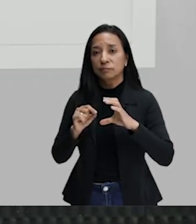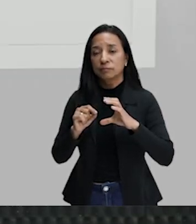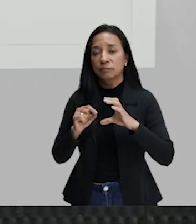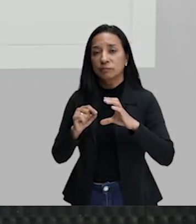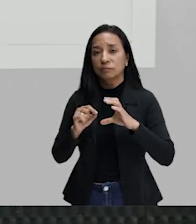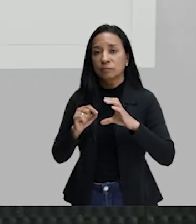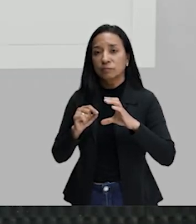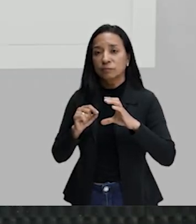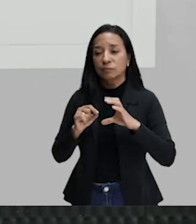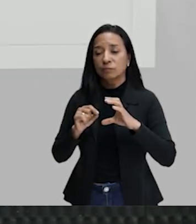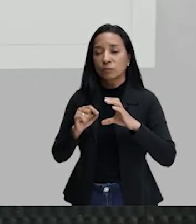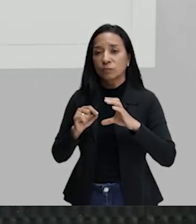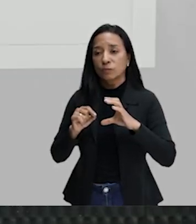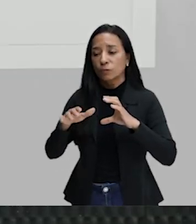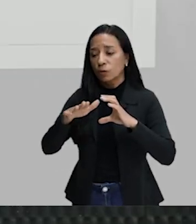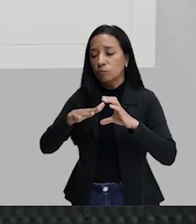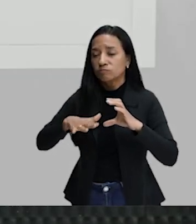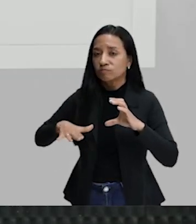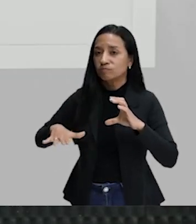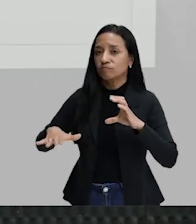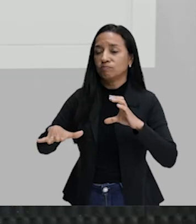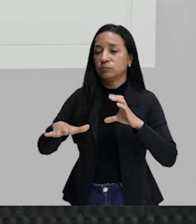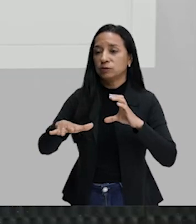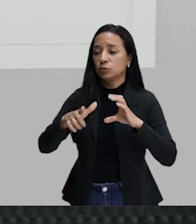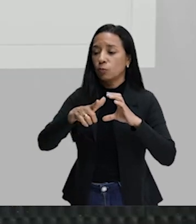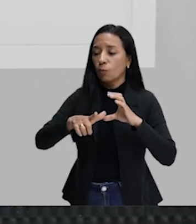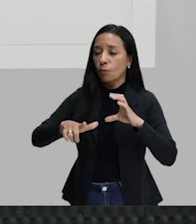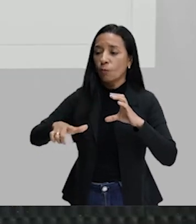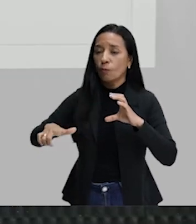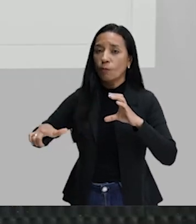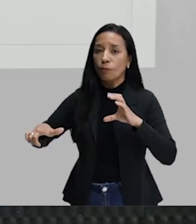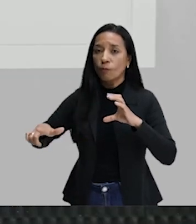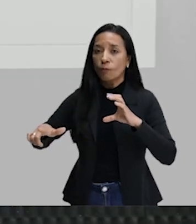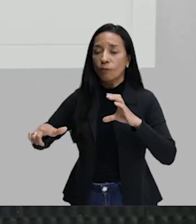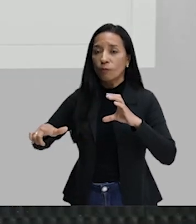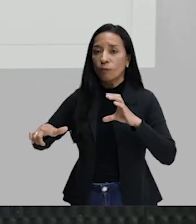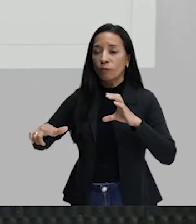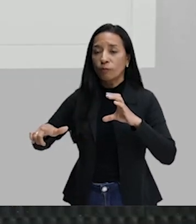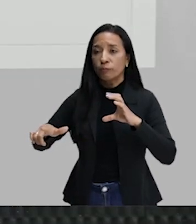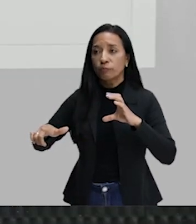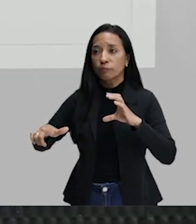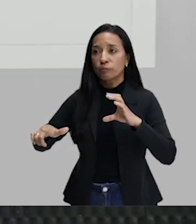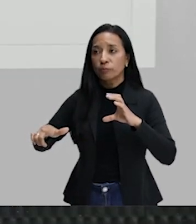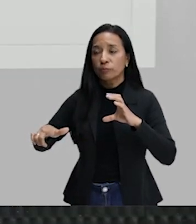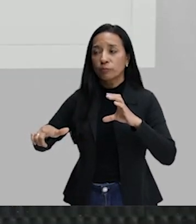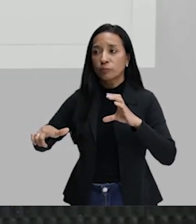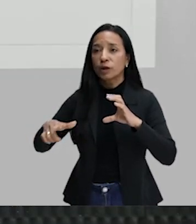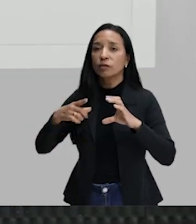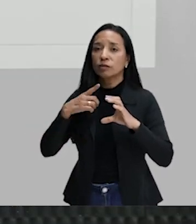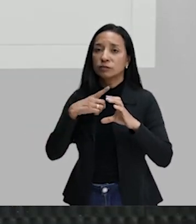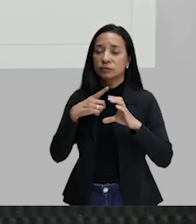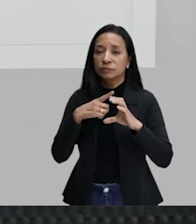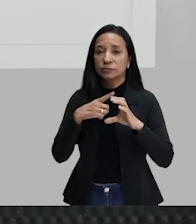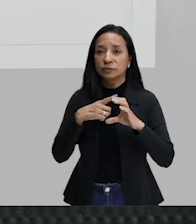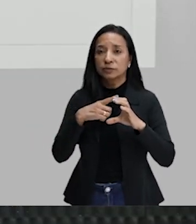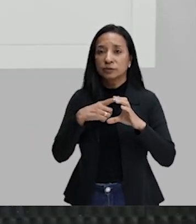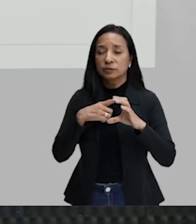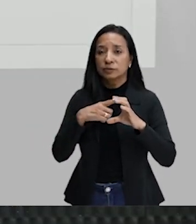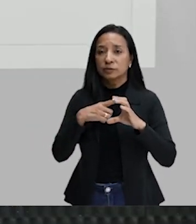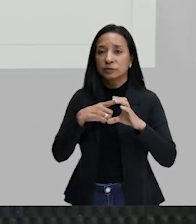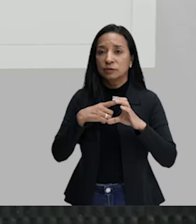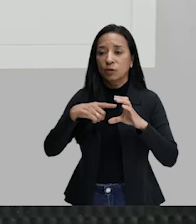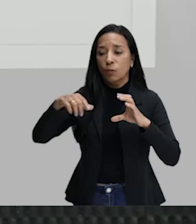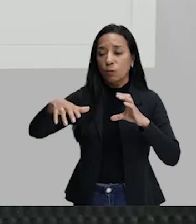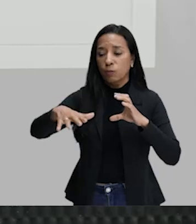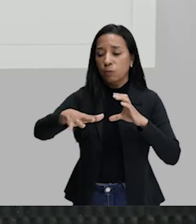ela vai estar num plano, né, num certo plano, ok? E nós vamos ter o